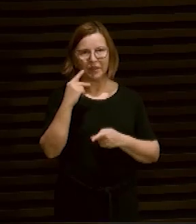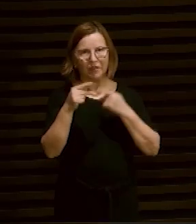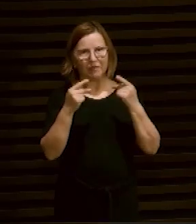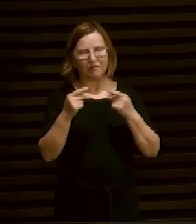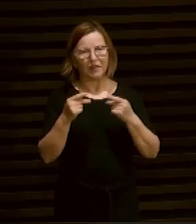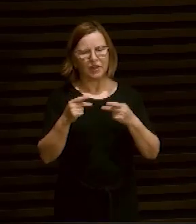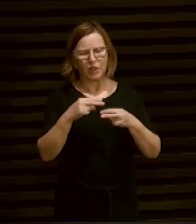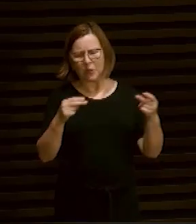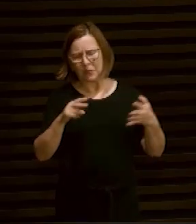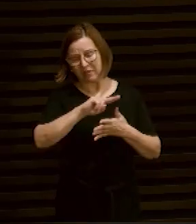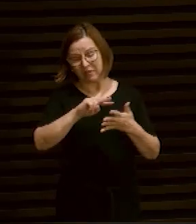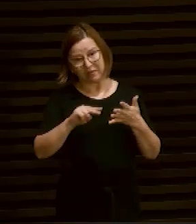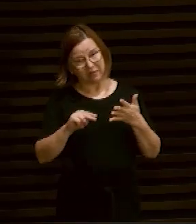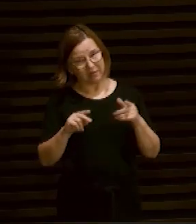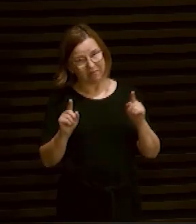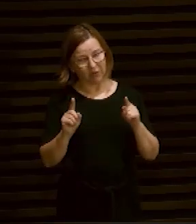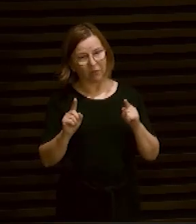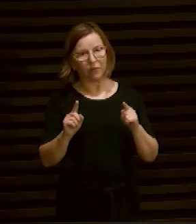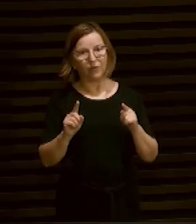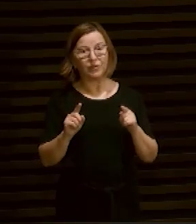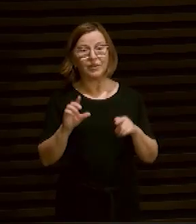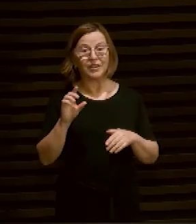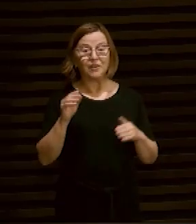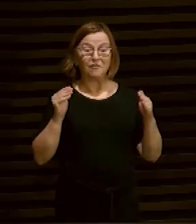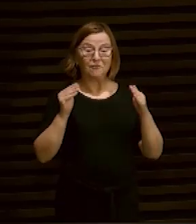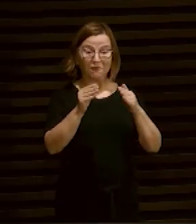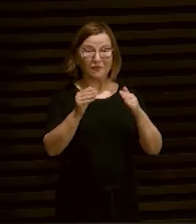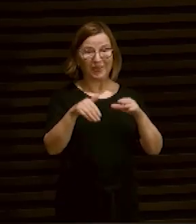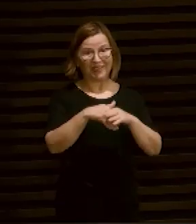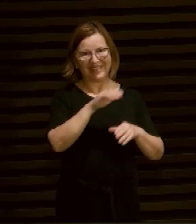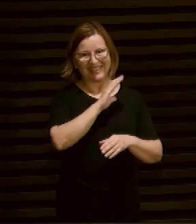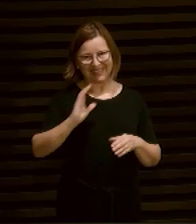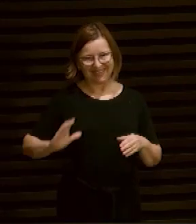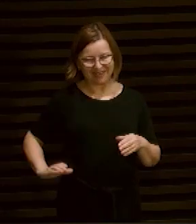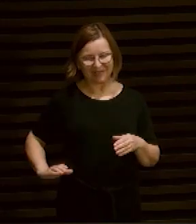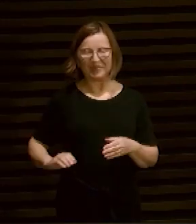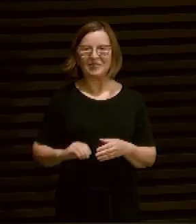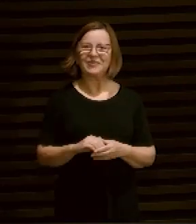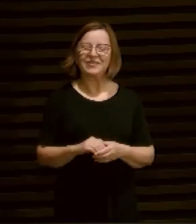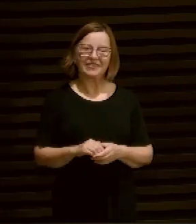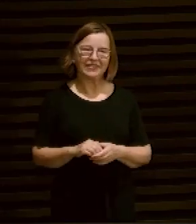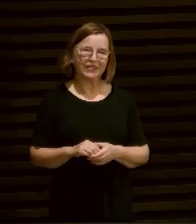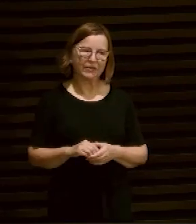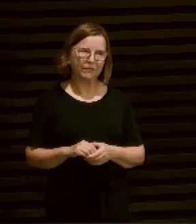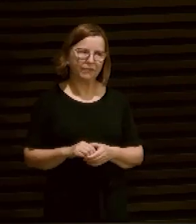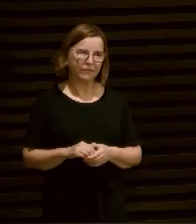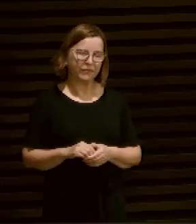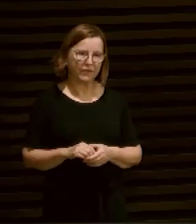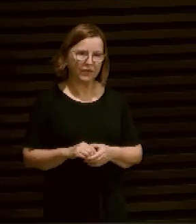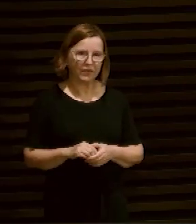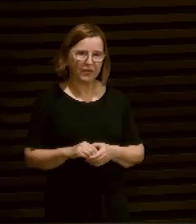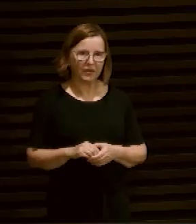coisas lá, para cá, não. Ele está focado em Cristo, ele concentra-se em Cristo Jesus. E ele nos